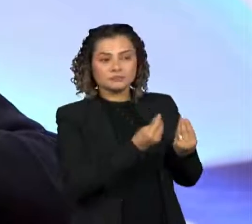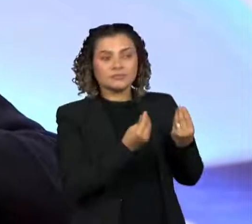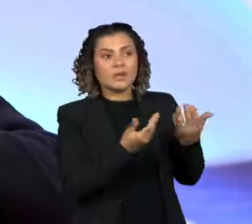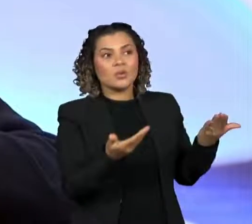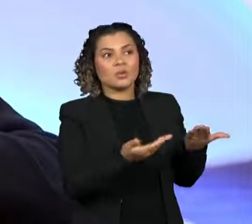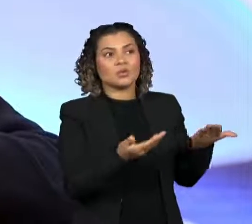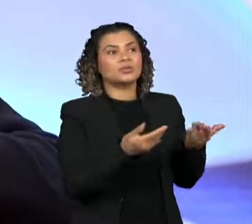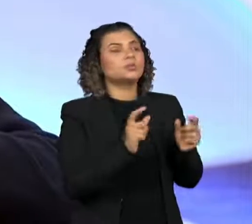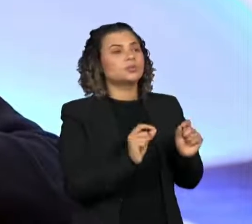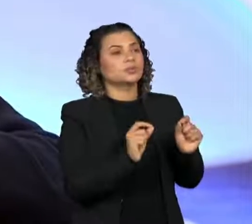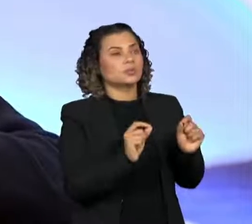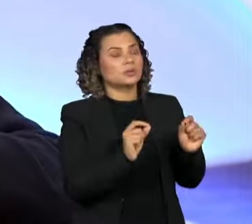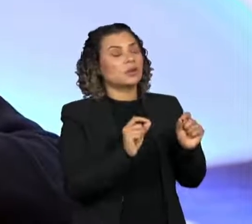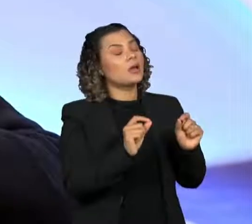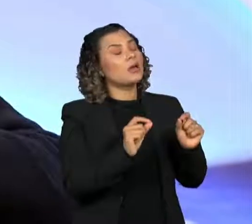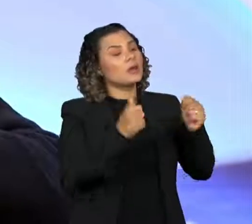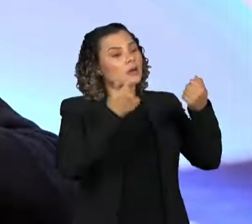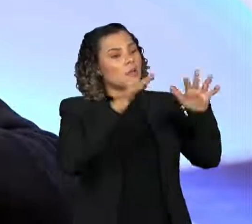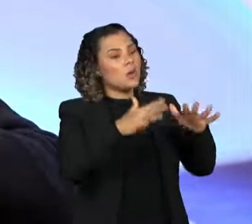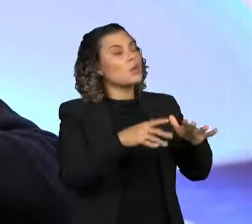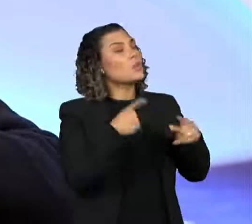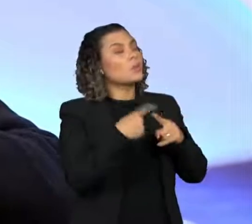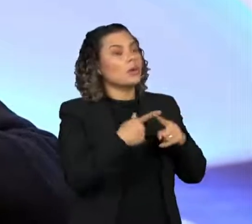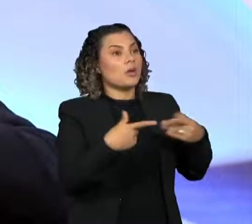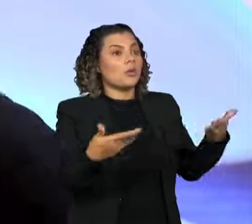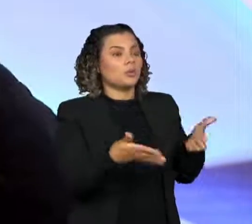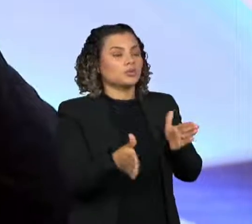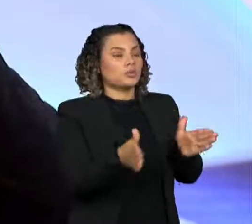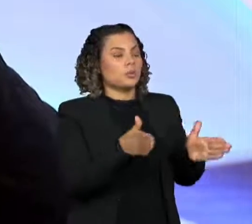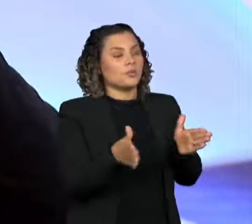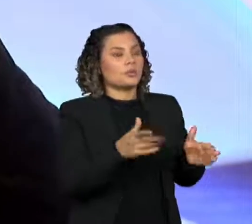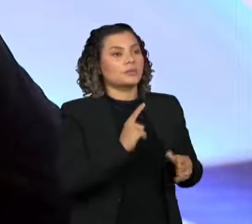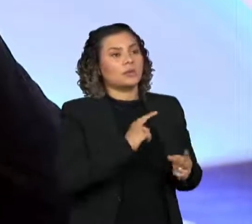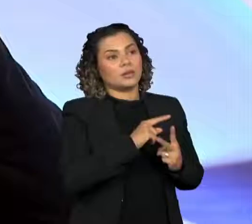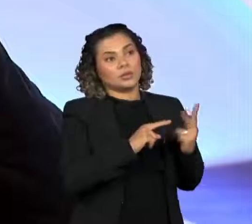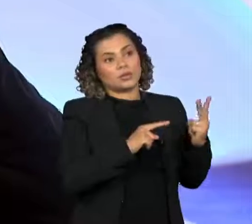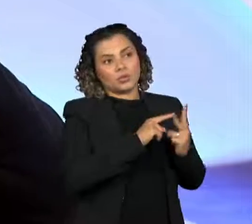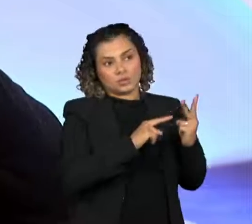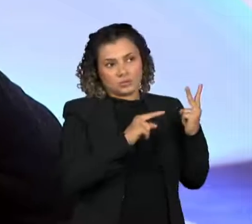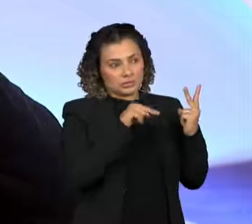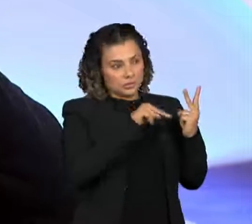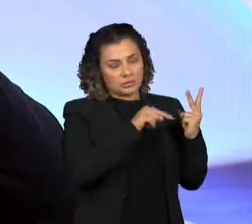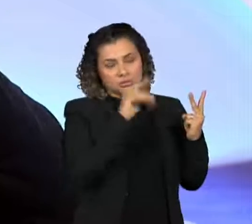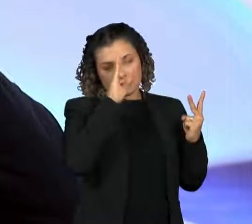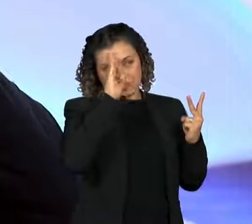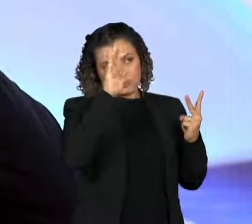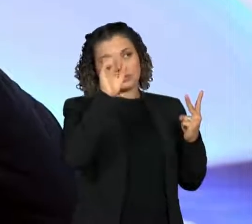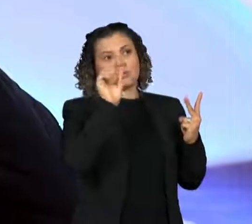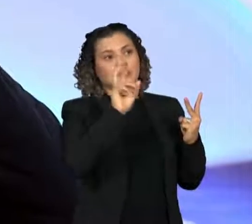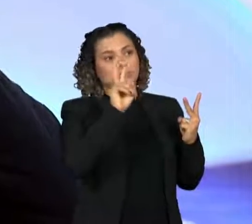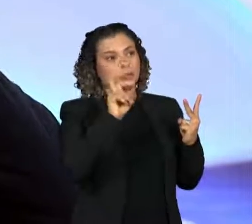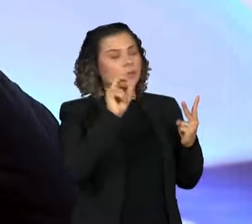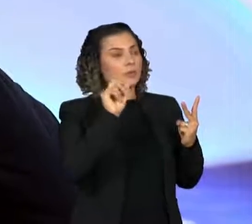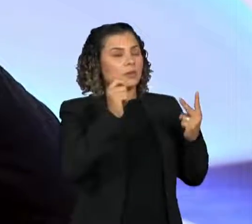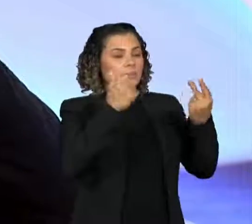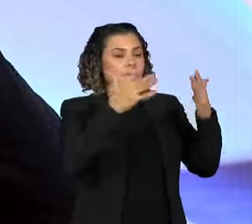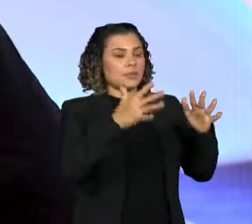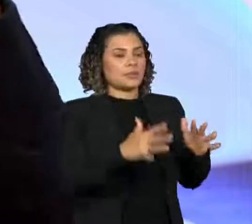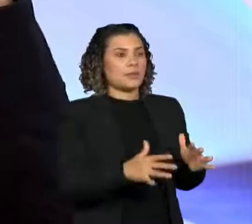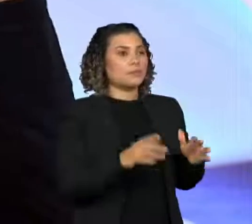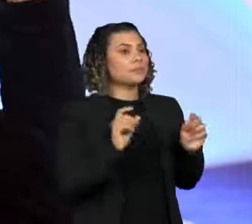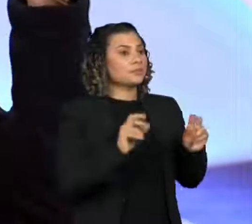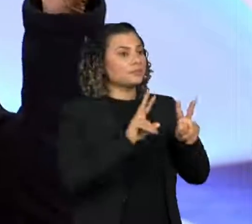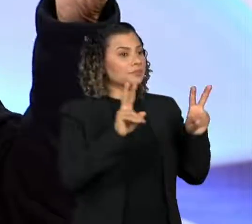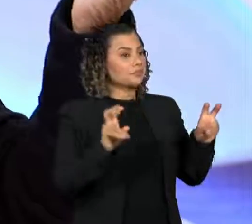agora é a conjuntura. Nós vivemos um momento em que há dois fatores extremamente desmobilizantes,